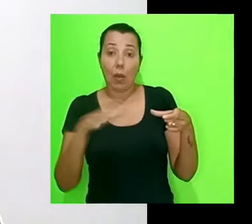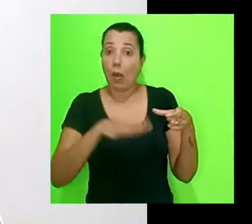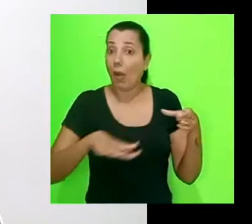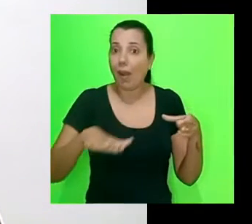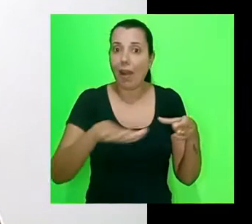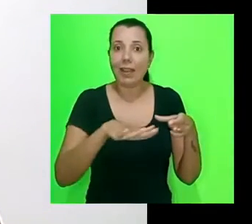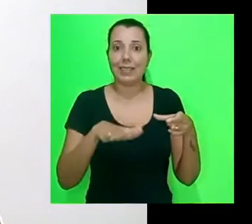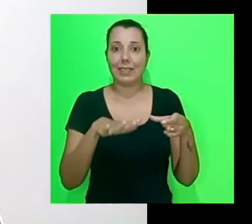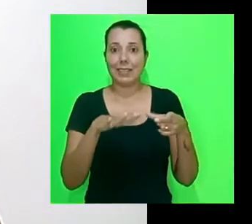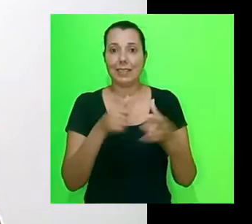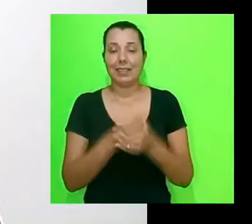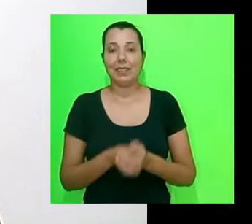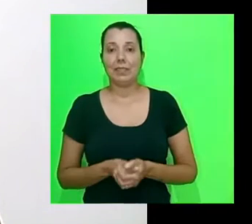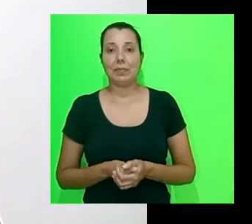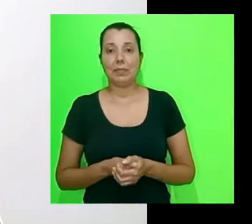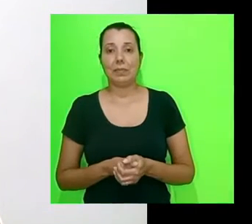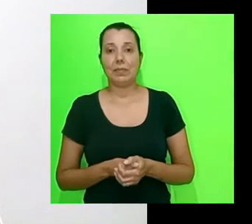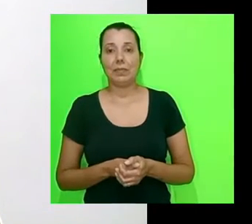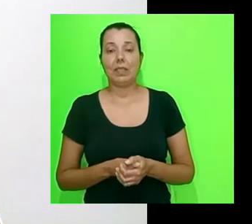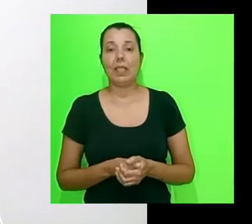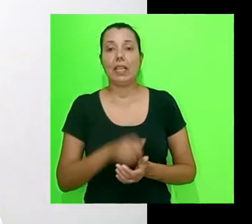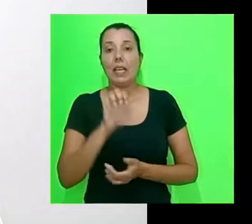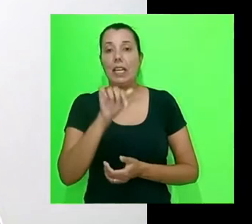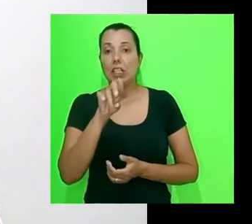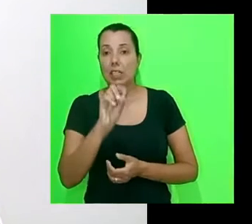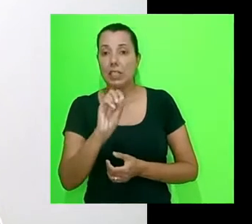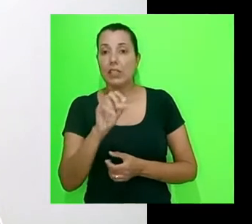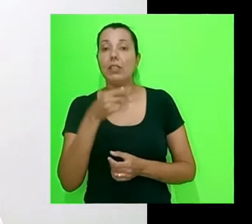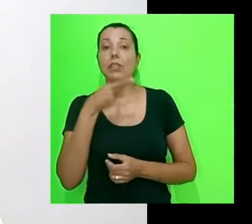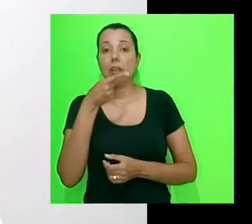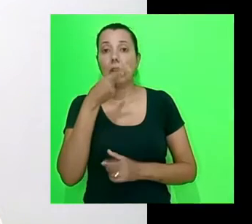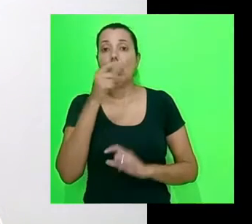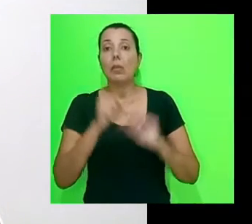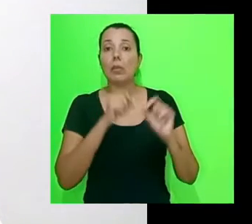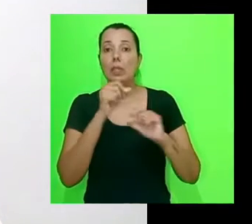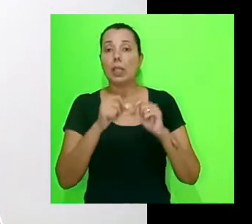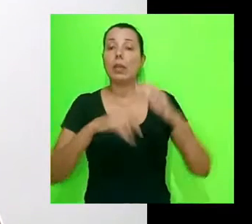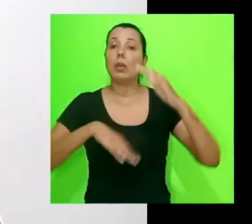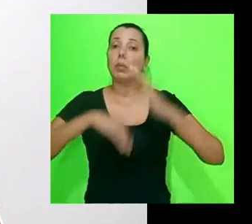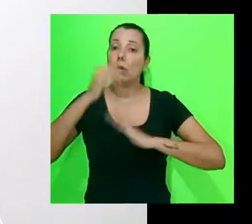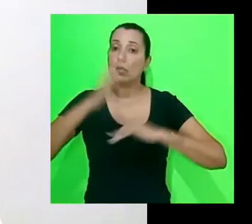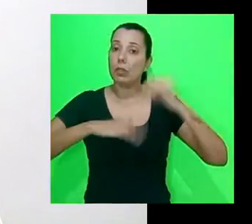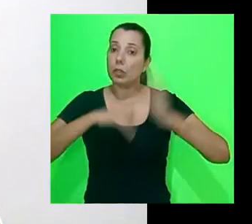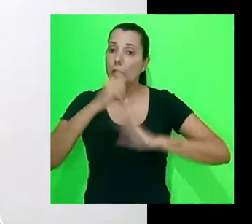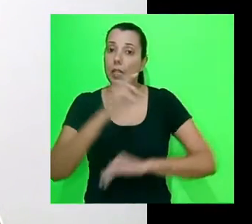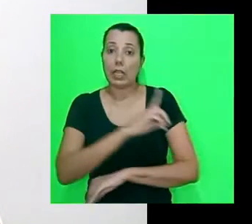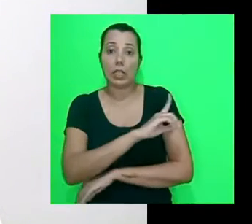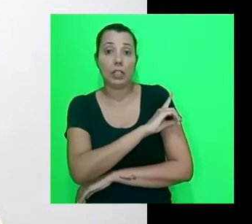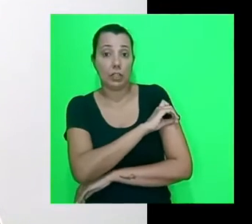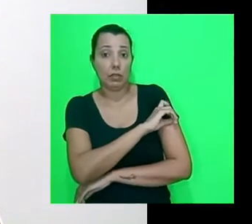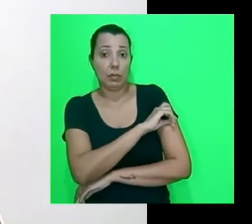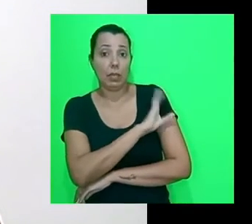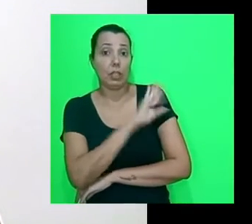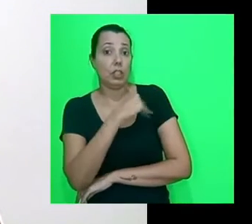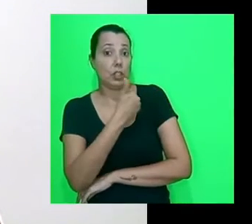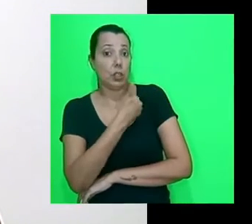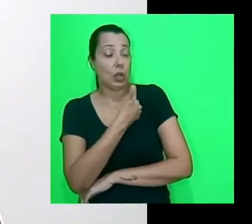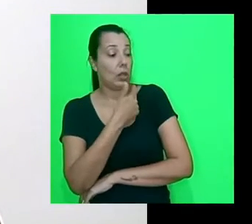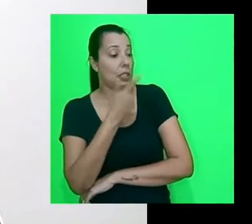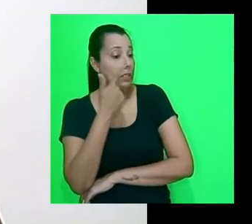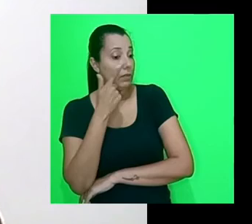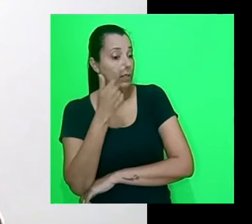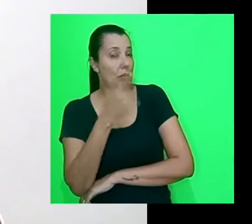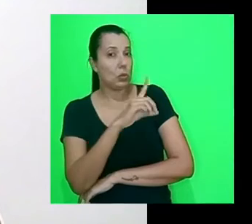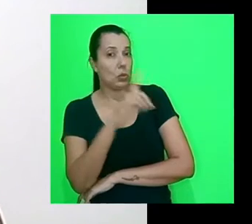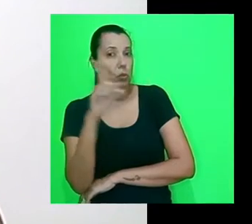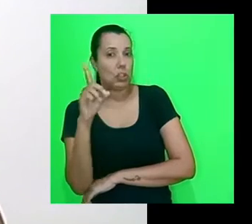o machismo imperando na violência contra a mulher. Não foi uma violência doméstica, mas foi uma violência contra a